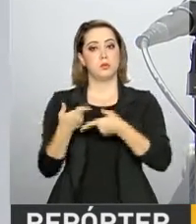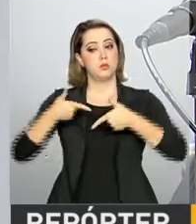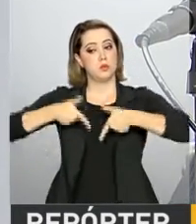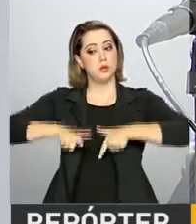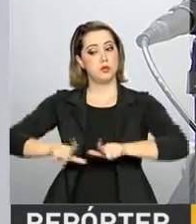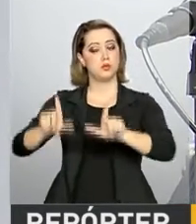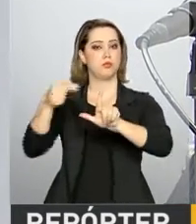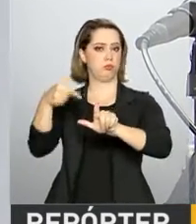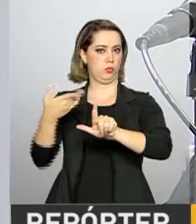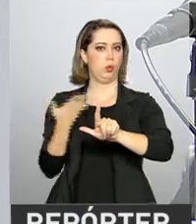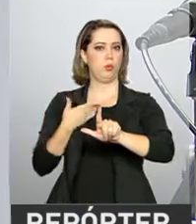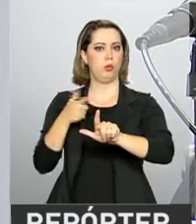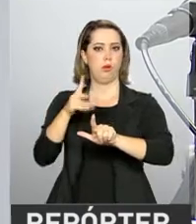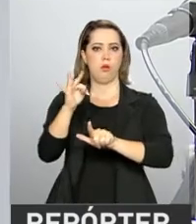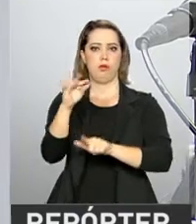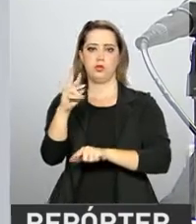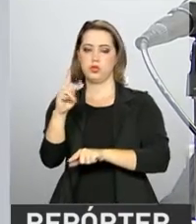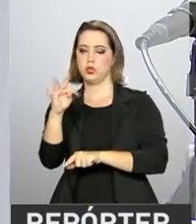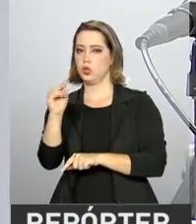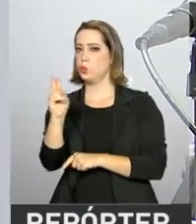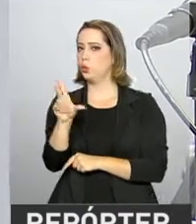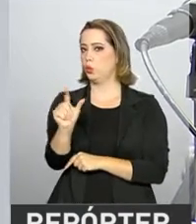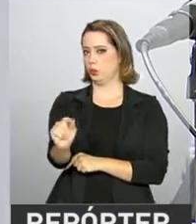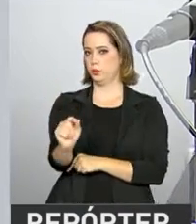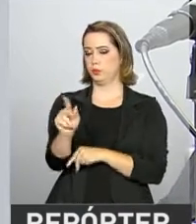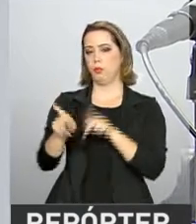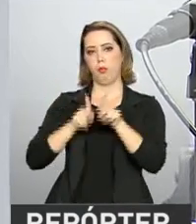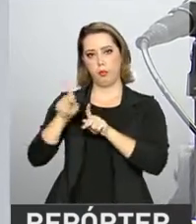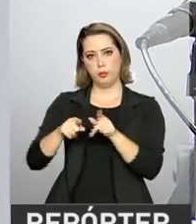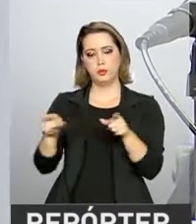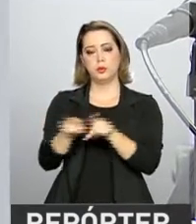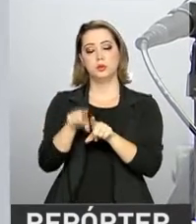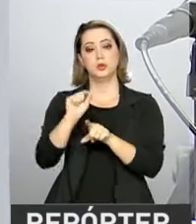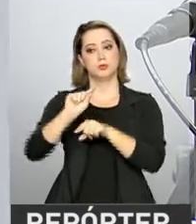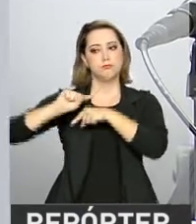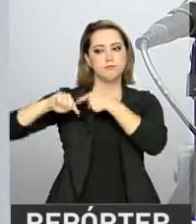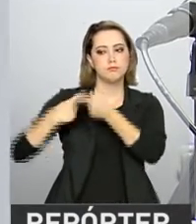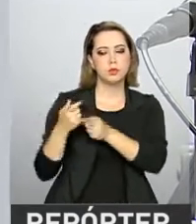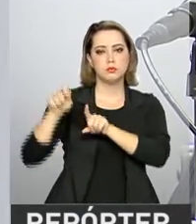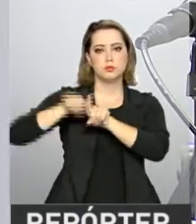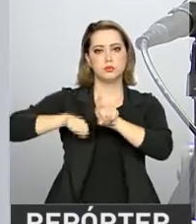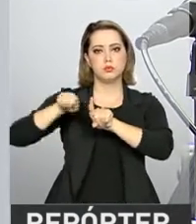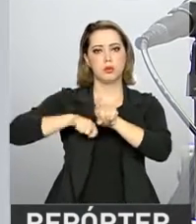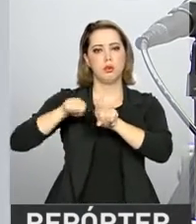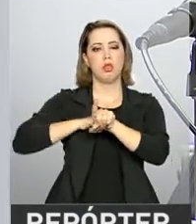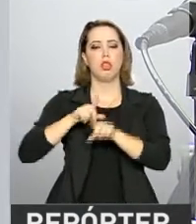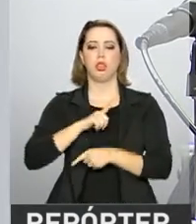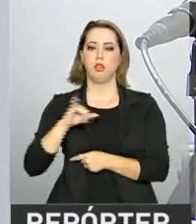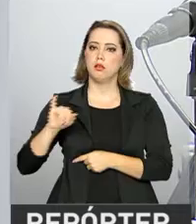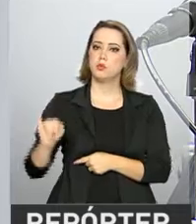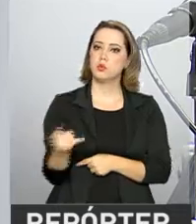líquidas nos meses, na maior parte dos meses subsequentes, e tenhamos a apropriação de juros,